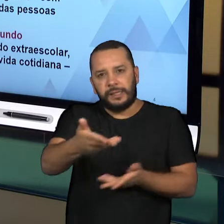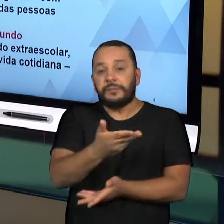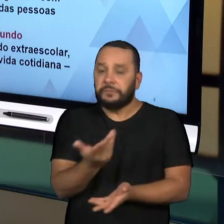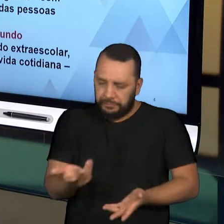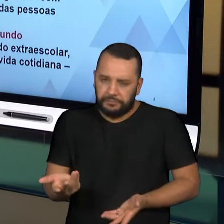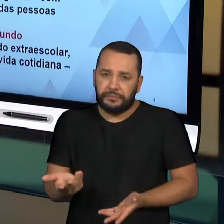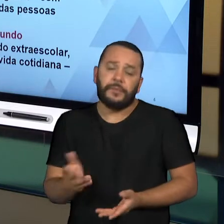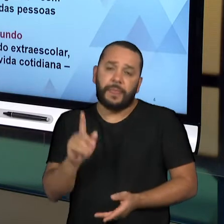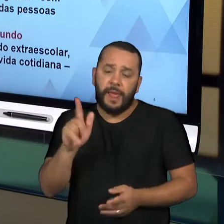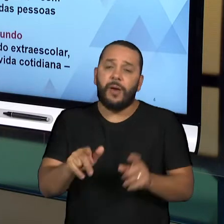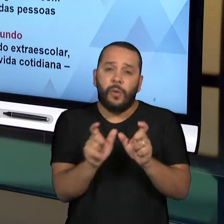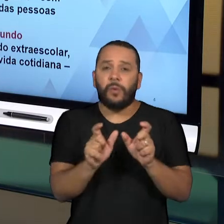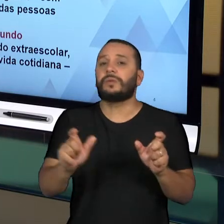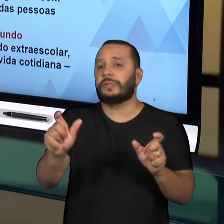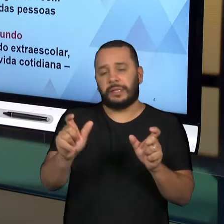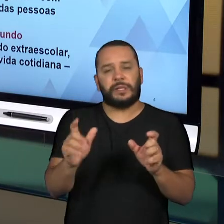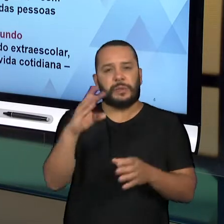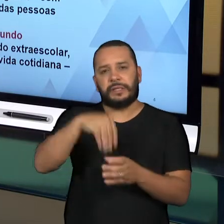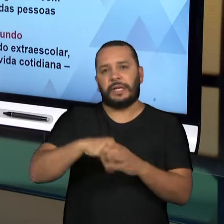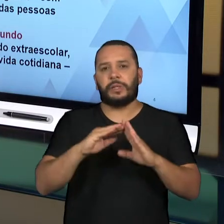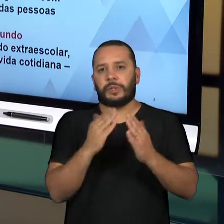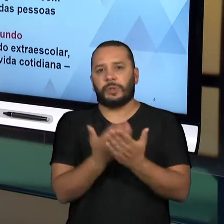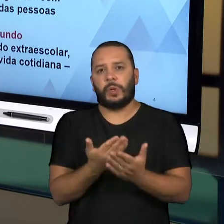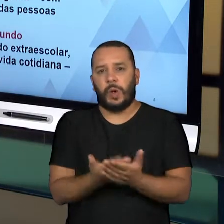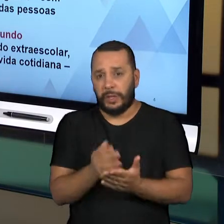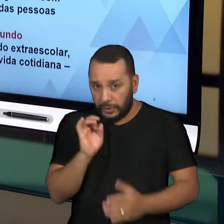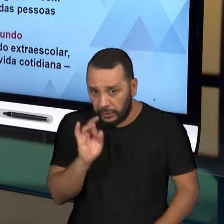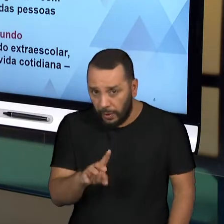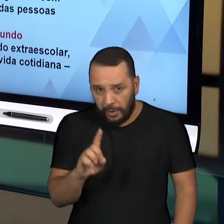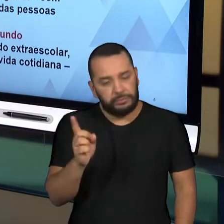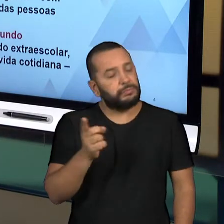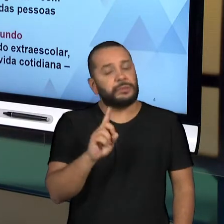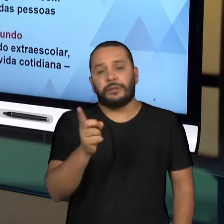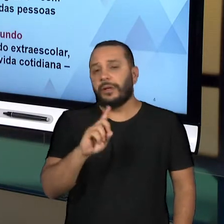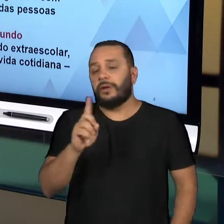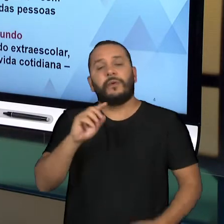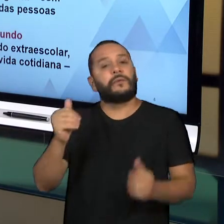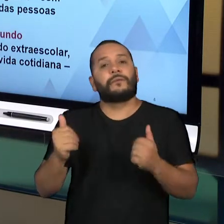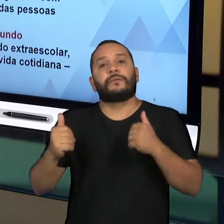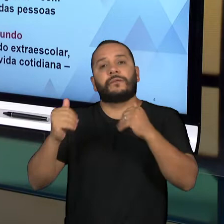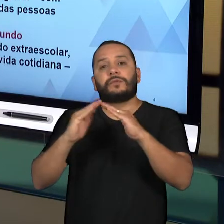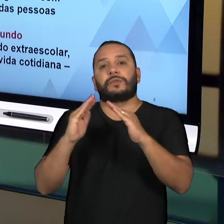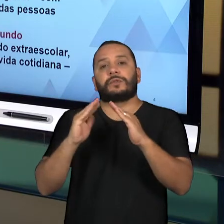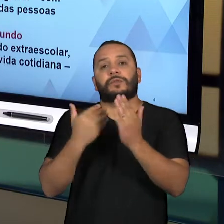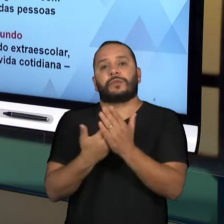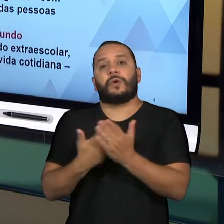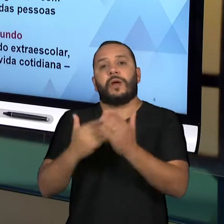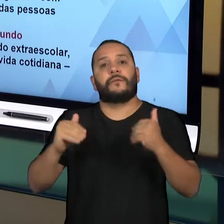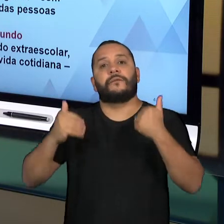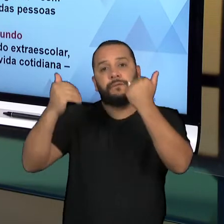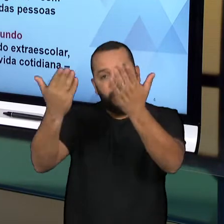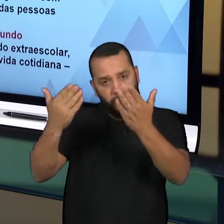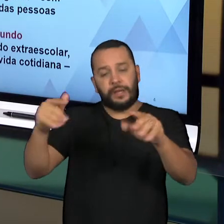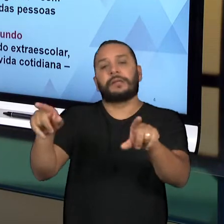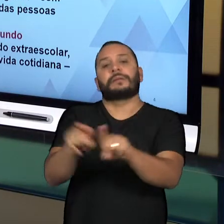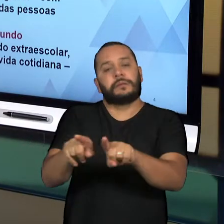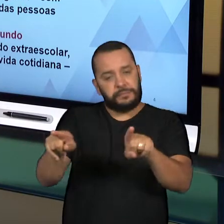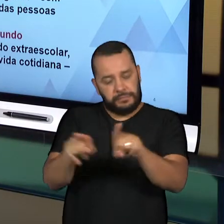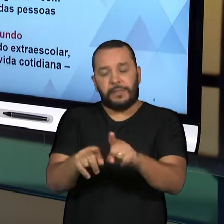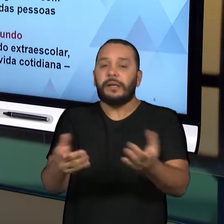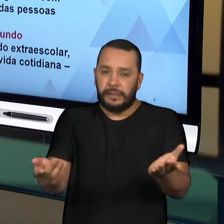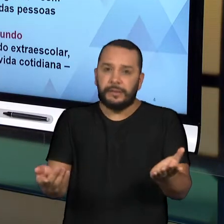escolar um conteúdo que se trabalha apenas nos muros dentro dos muros da escola né